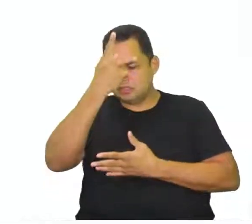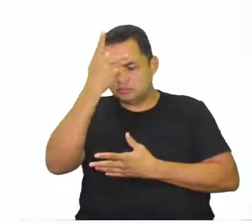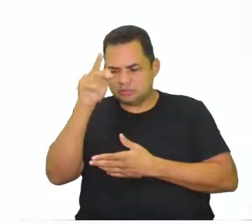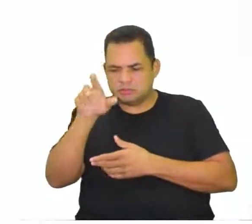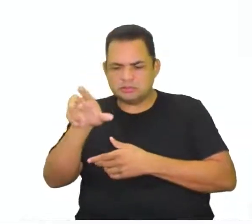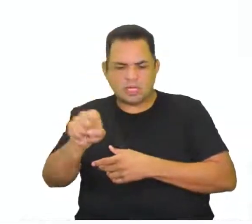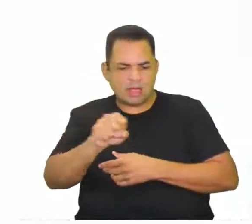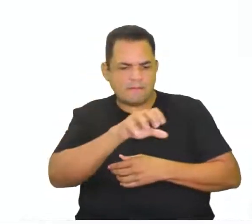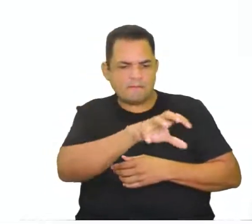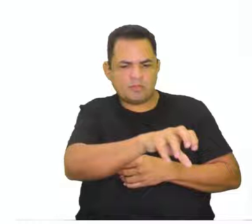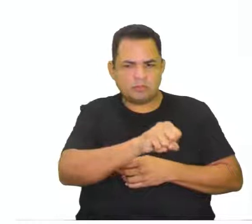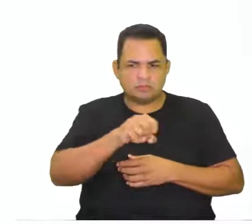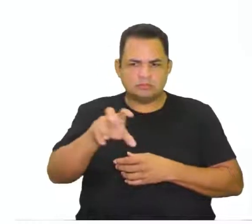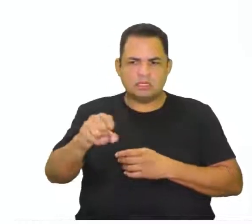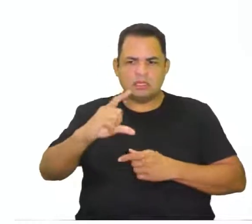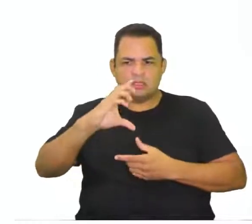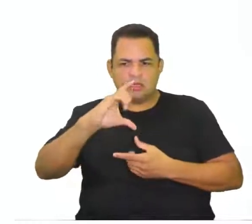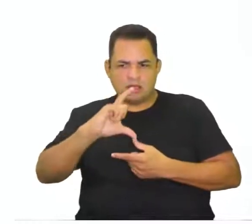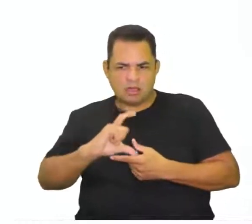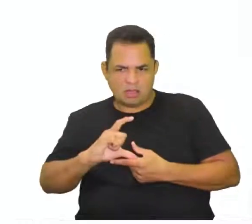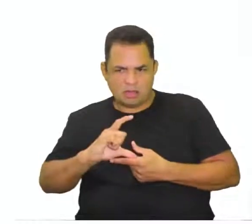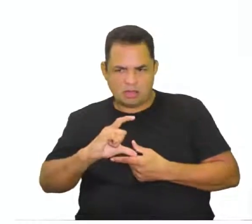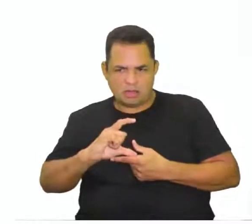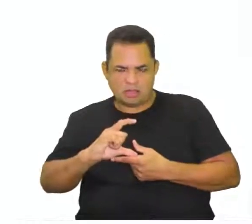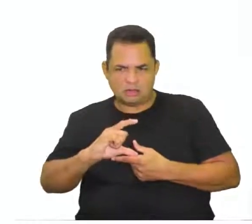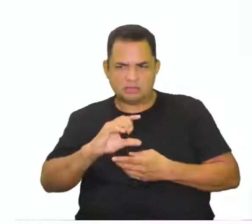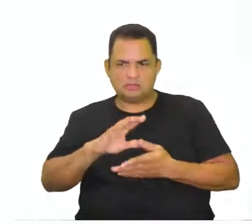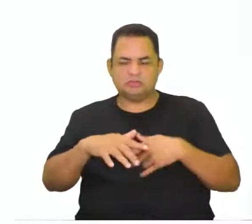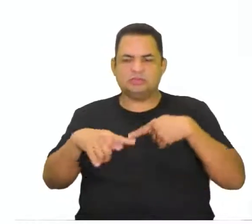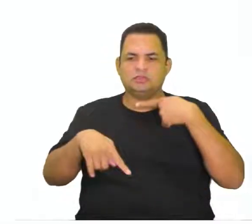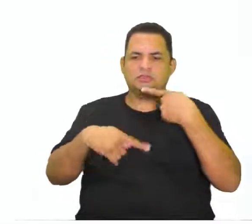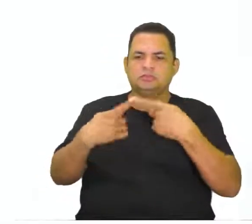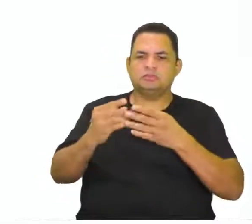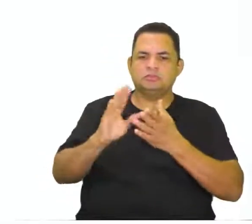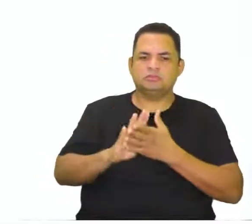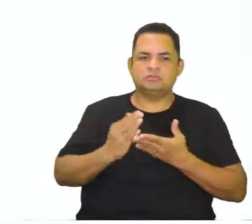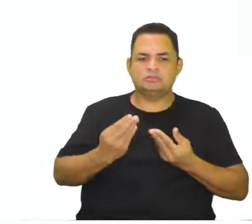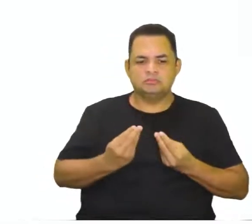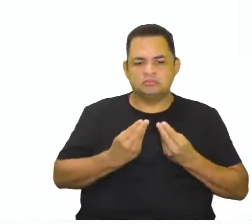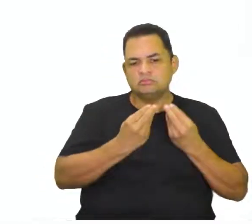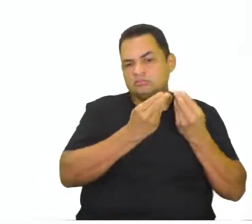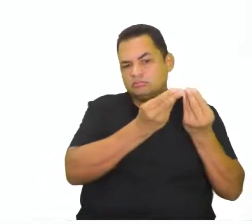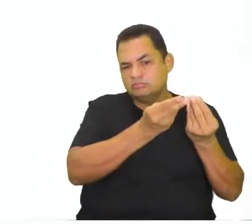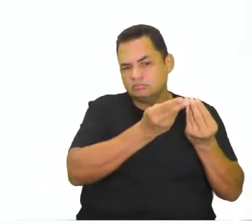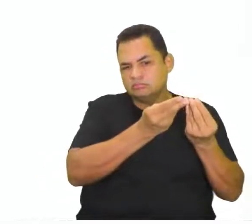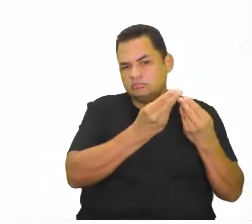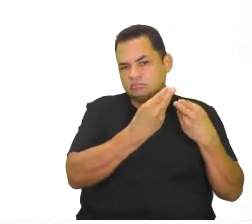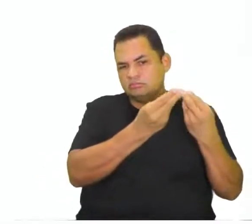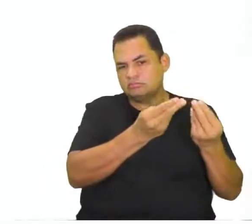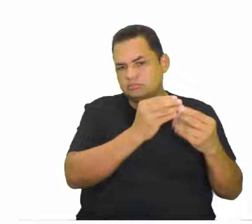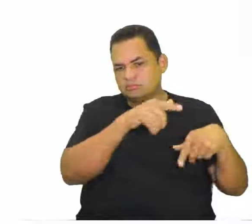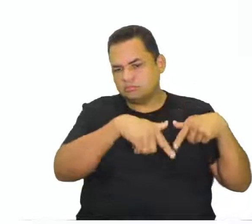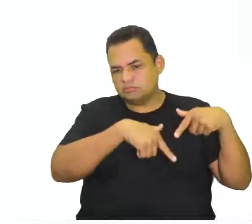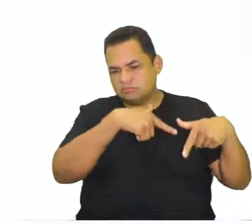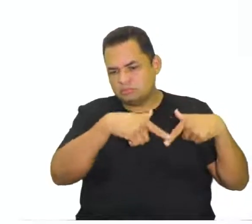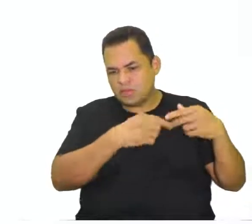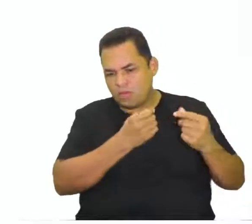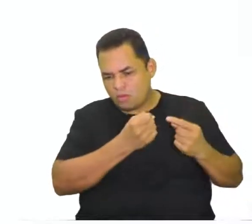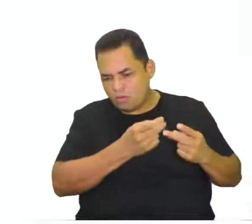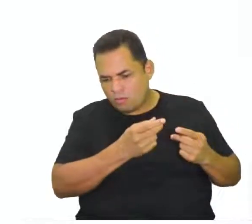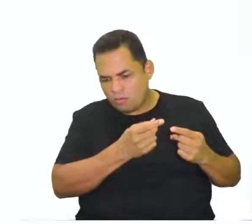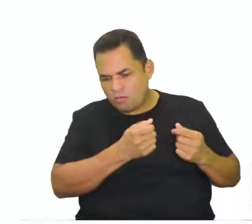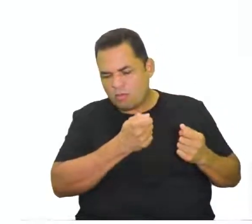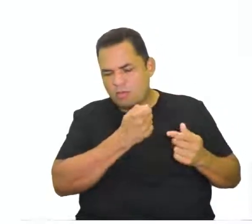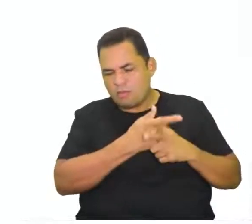saem catando essas latinhas pelas cidades e depois levam lá para o pessoal que trabalha comprando, que